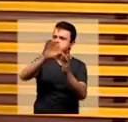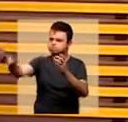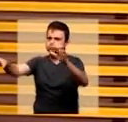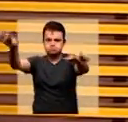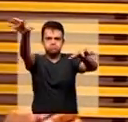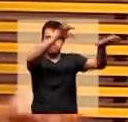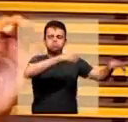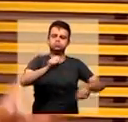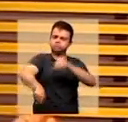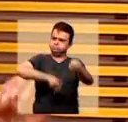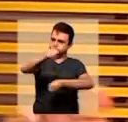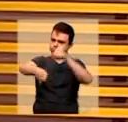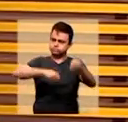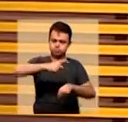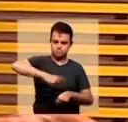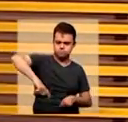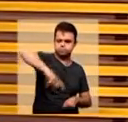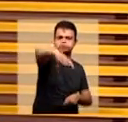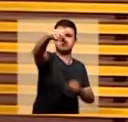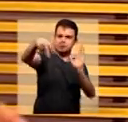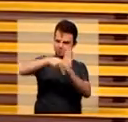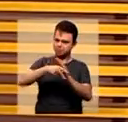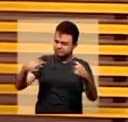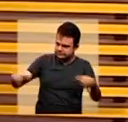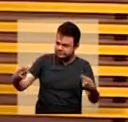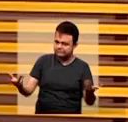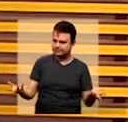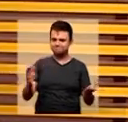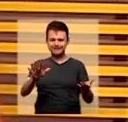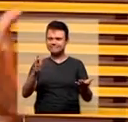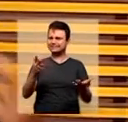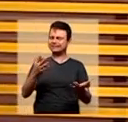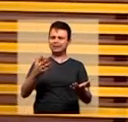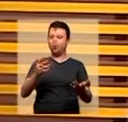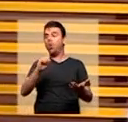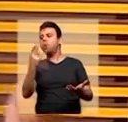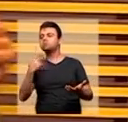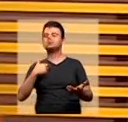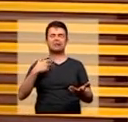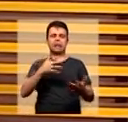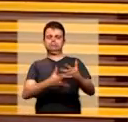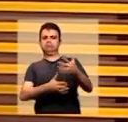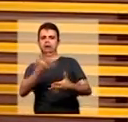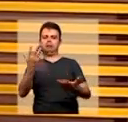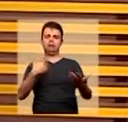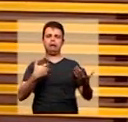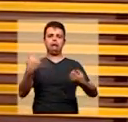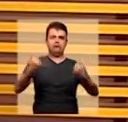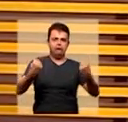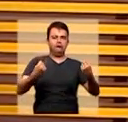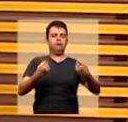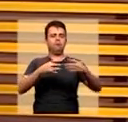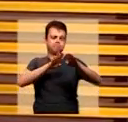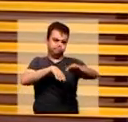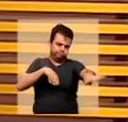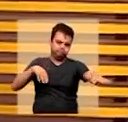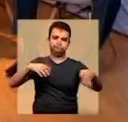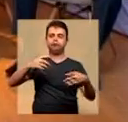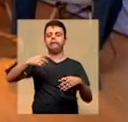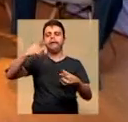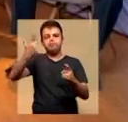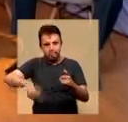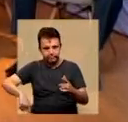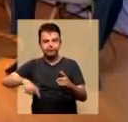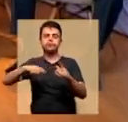trânsito, talvez? Ou ainda é muito temerário, num trânsito louco que a gente tem, investir na colocar ciclovia agora? mais um elemento ali,